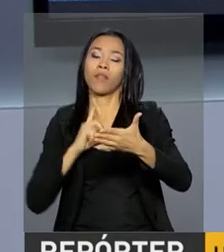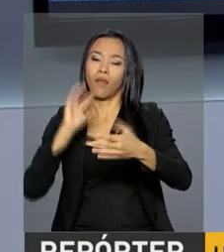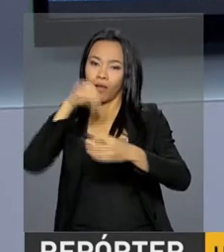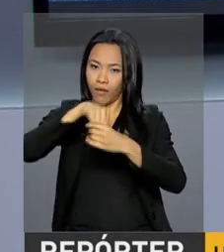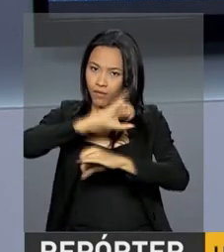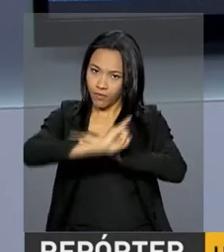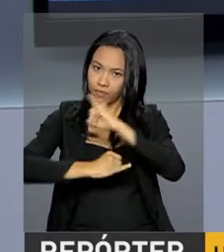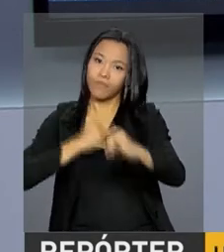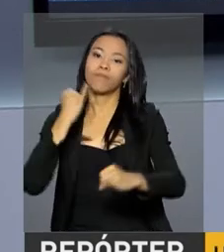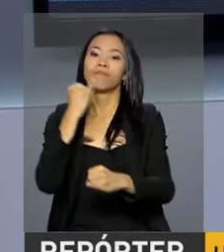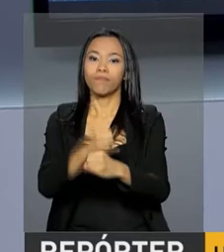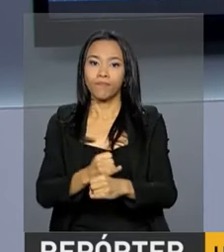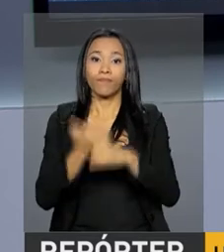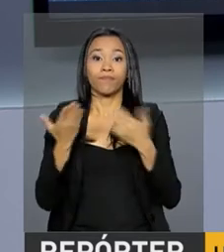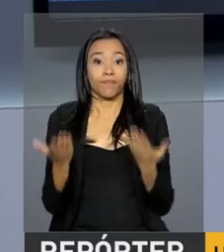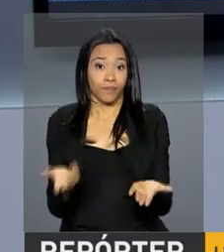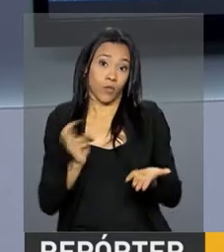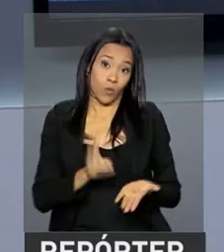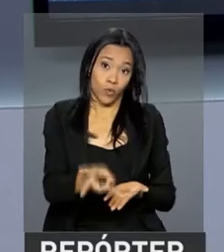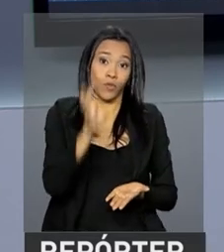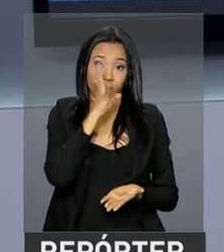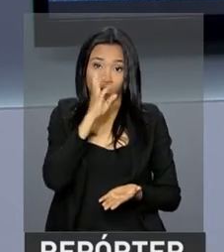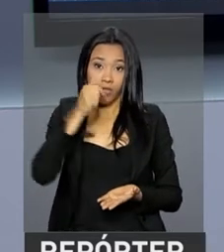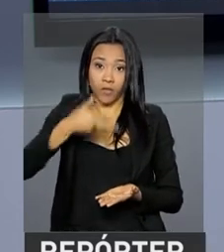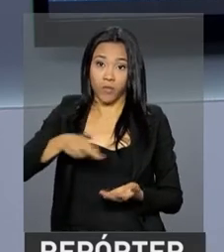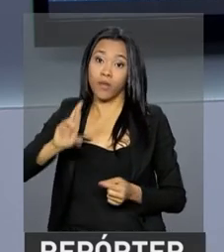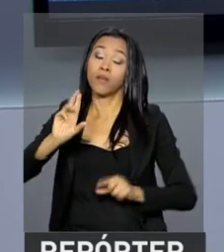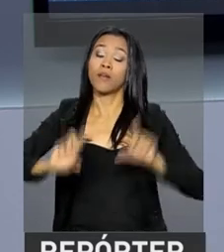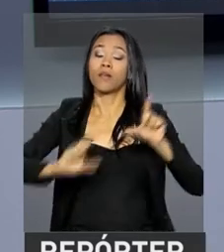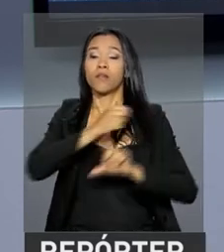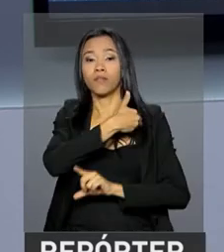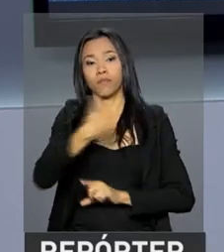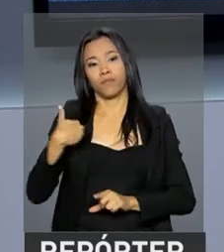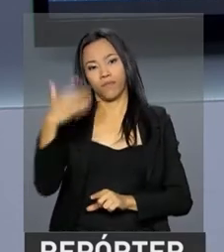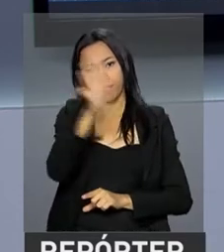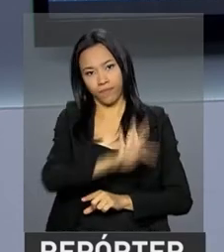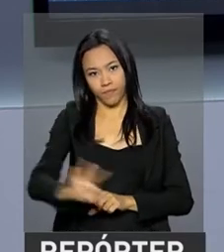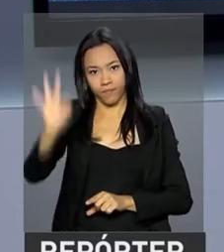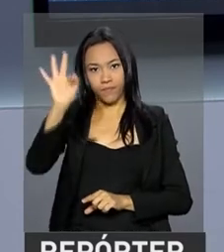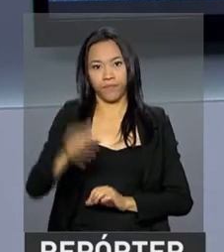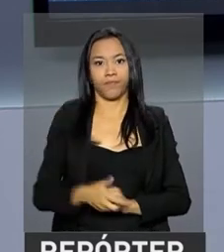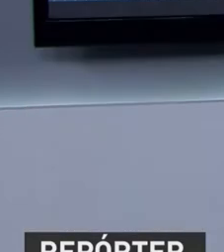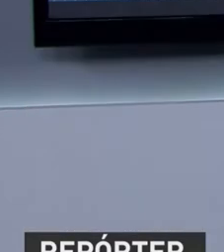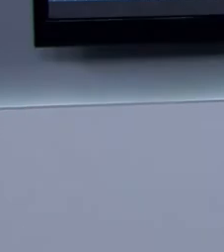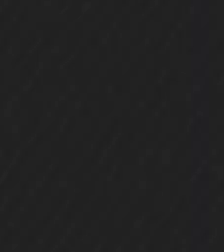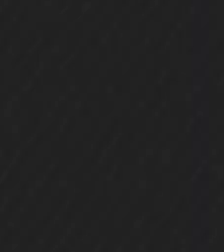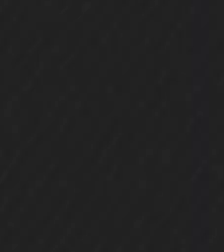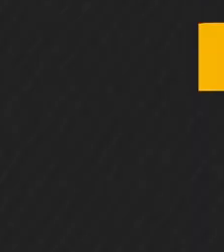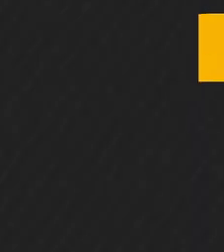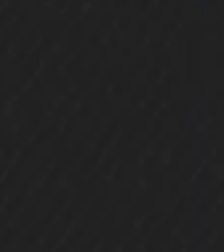disponível na nossa página na internet continue com a gente aqui na nbr a tv do governo federal